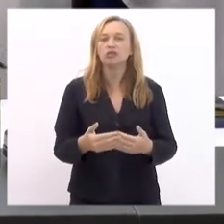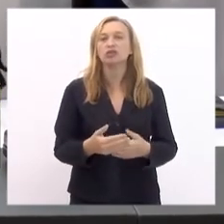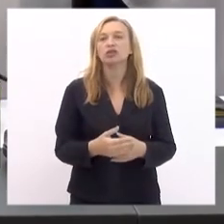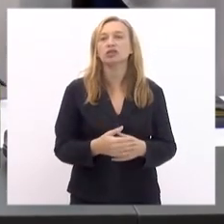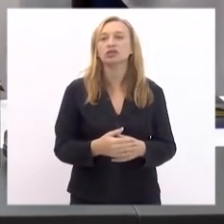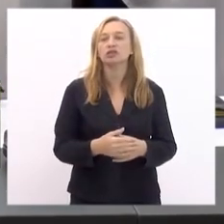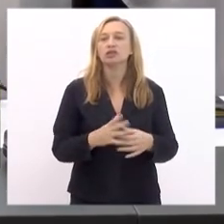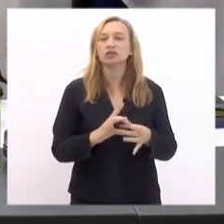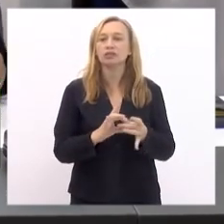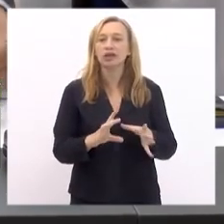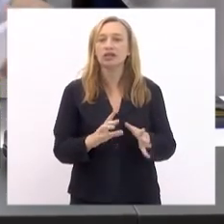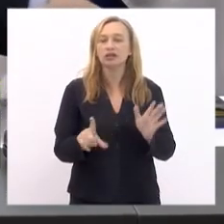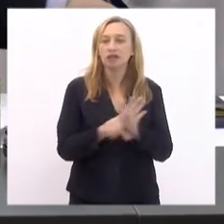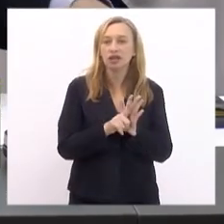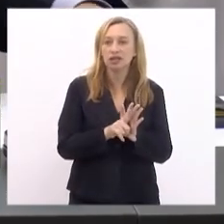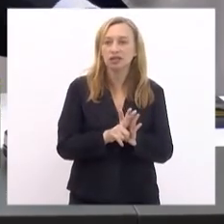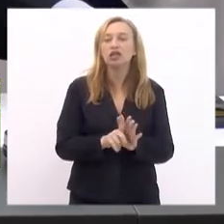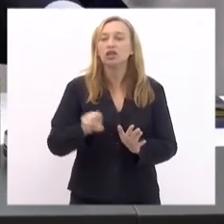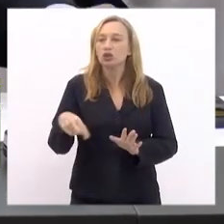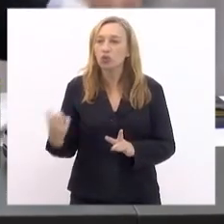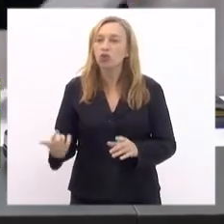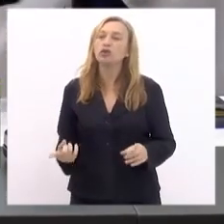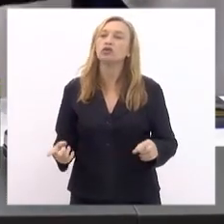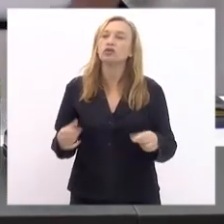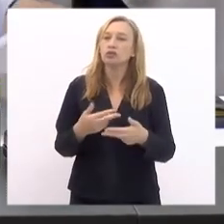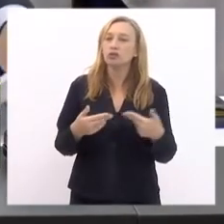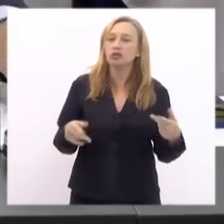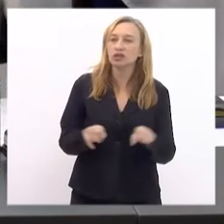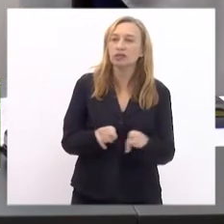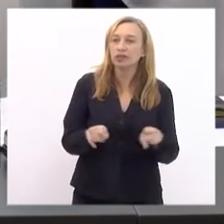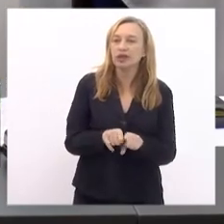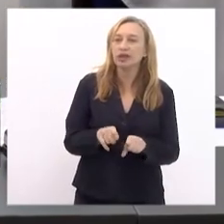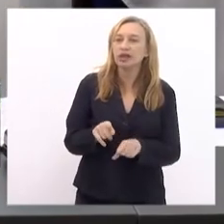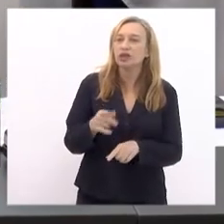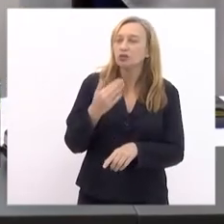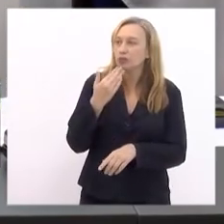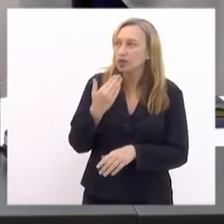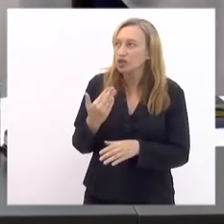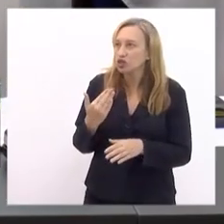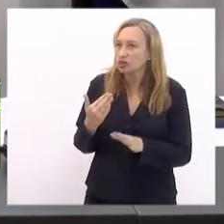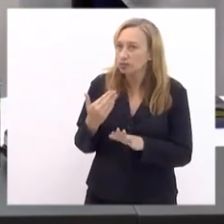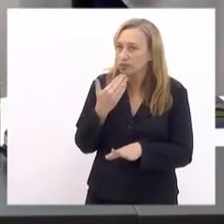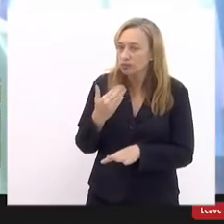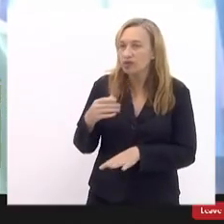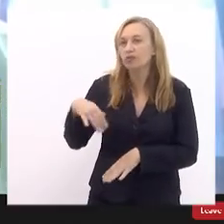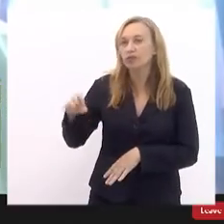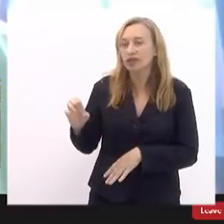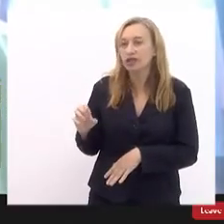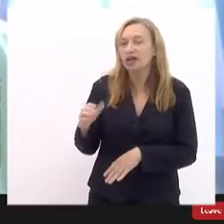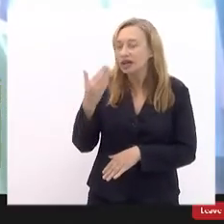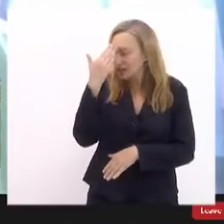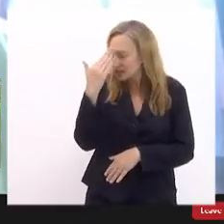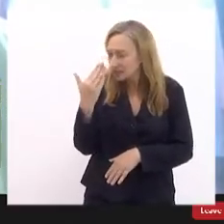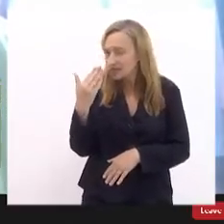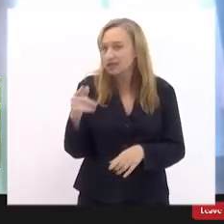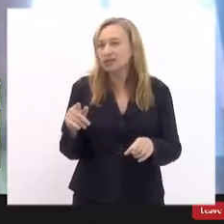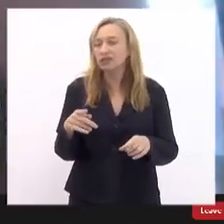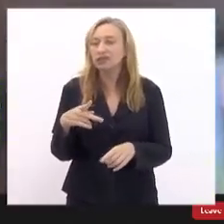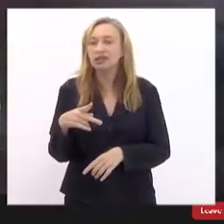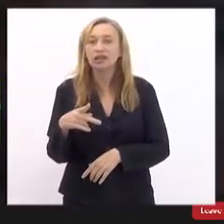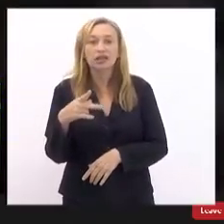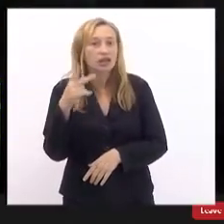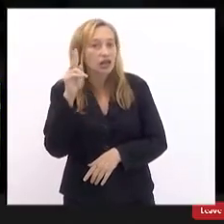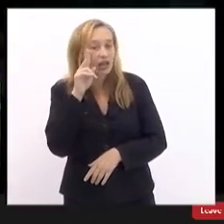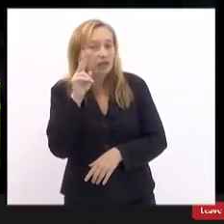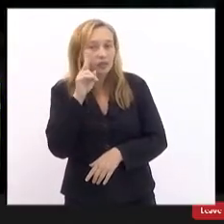sanção dessas leis. E uma outra coisa que eu queria lhe pedir... Valdec, rapidinho, Valdec. Foi não, Mick. Agradecendo aqui a tua lembrança,